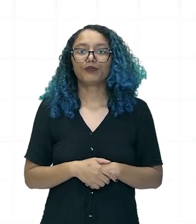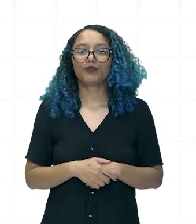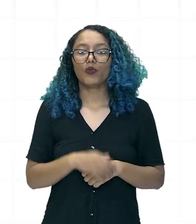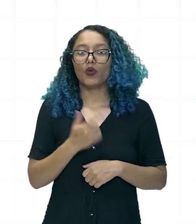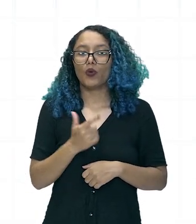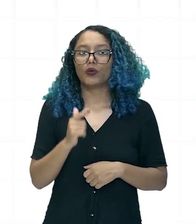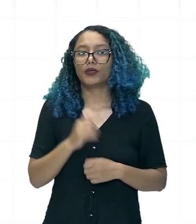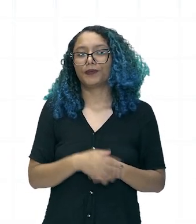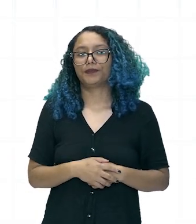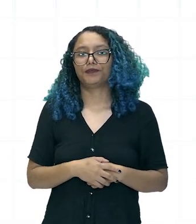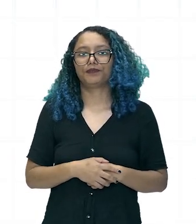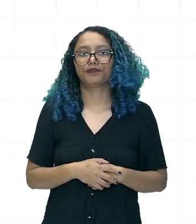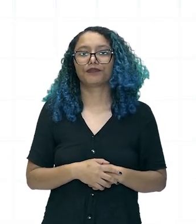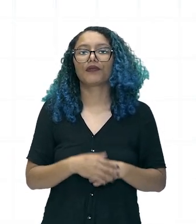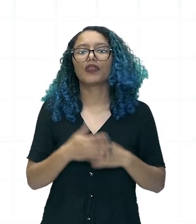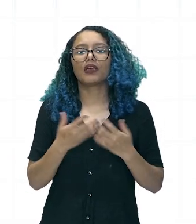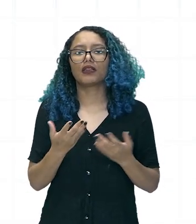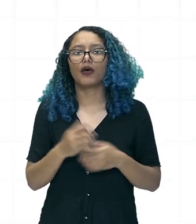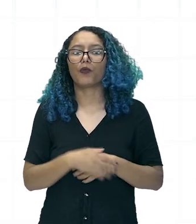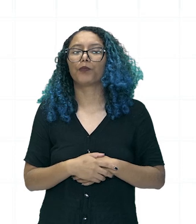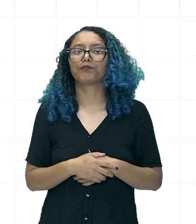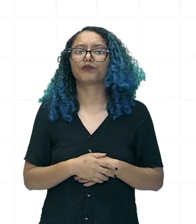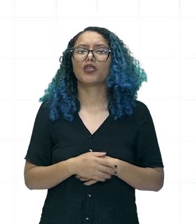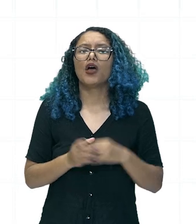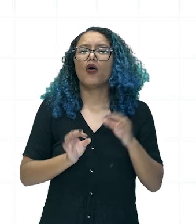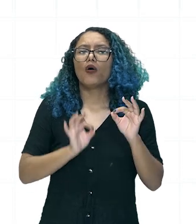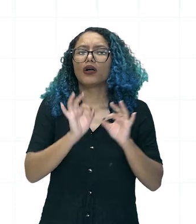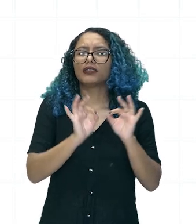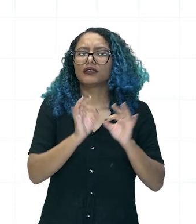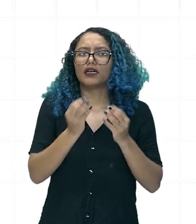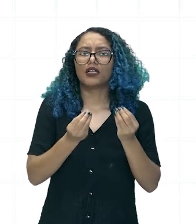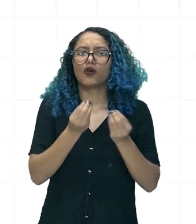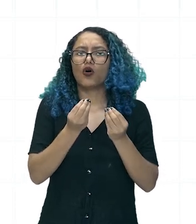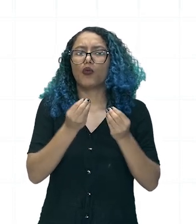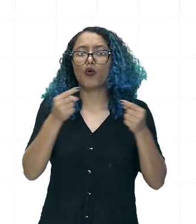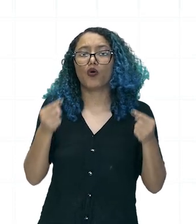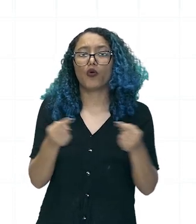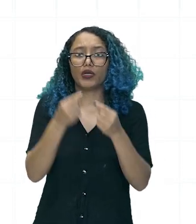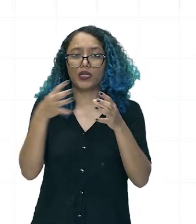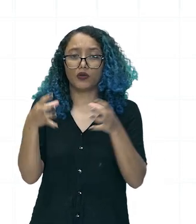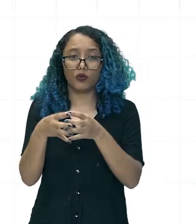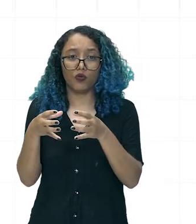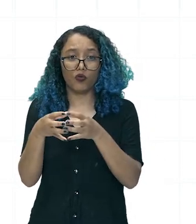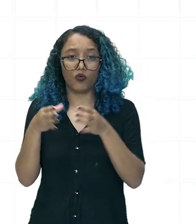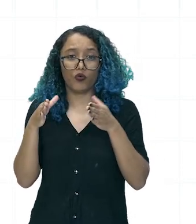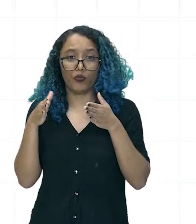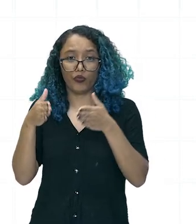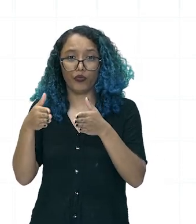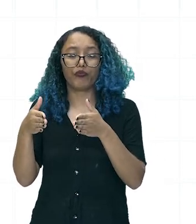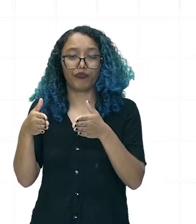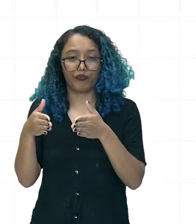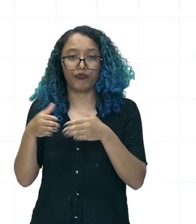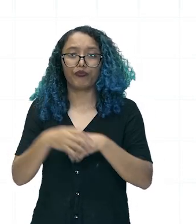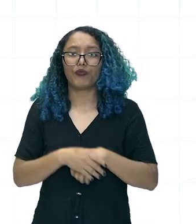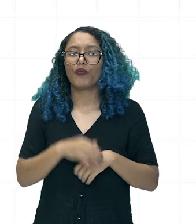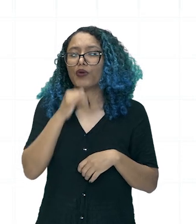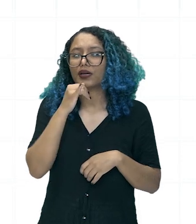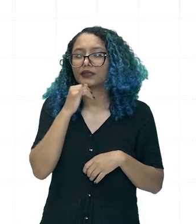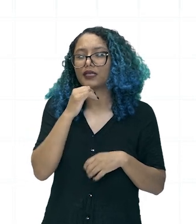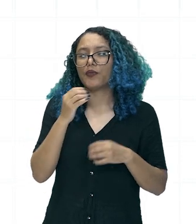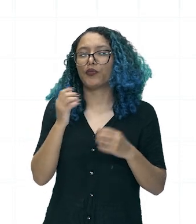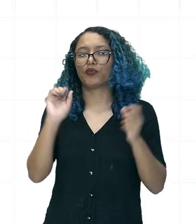corporal. Geralmente são organizadas em sessões planejadas de movimentos repetidos com frequência